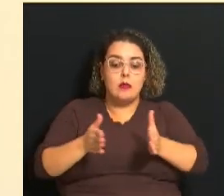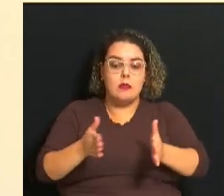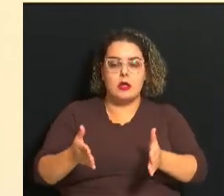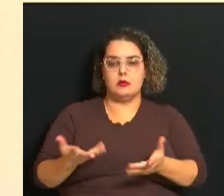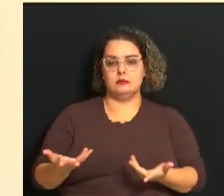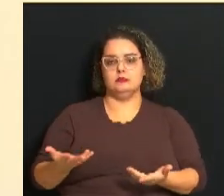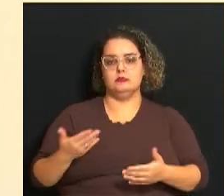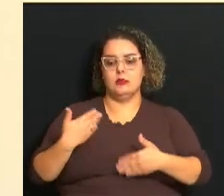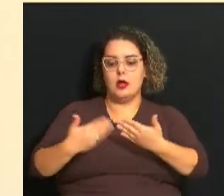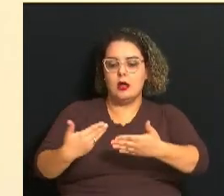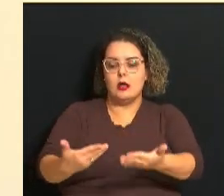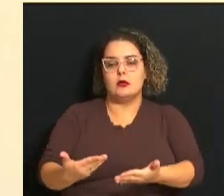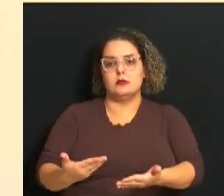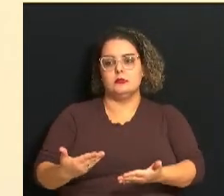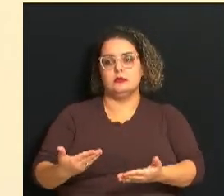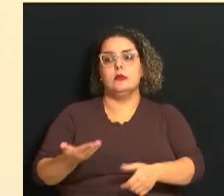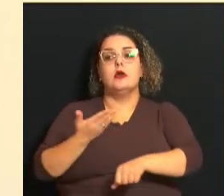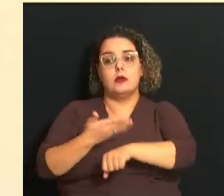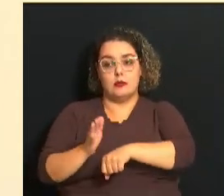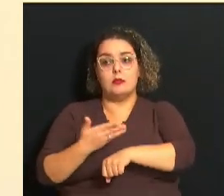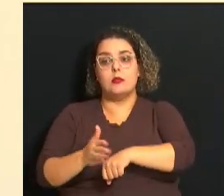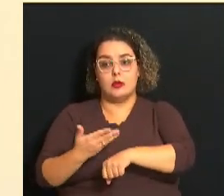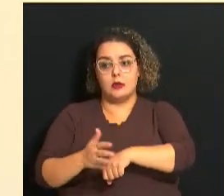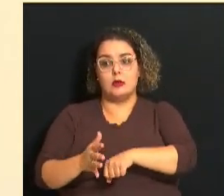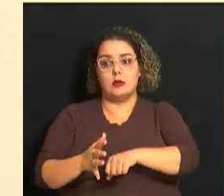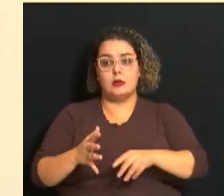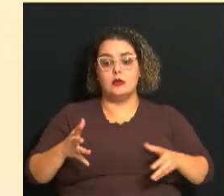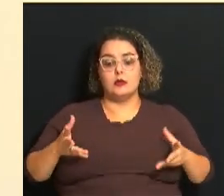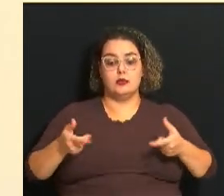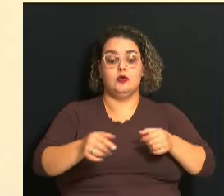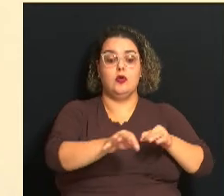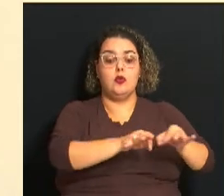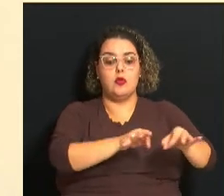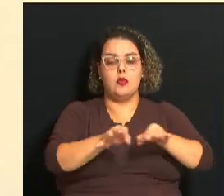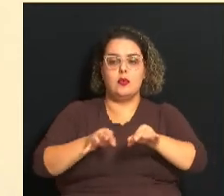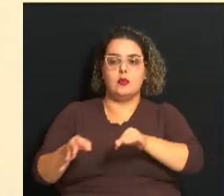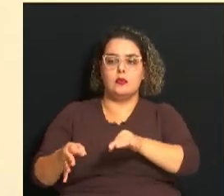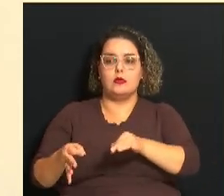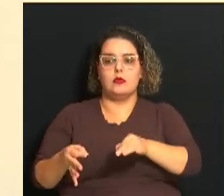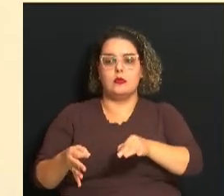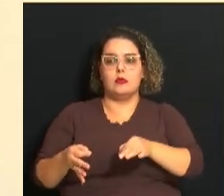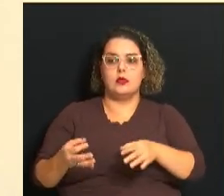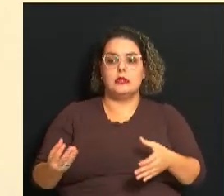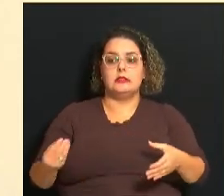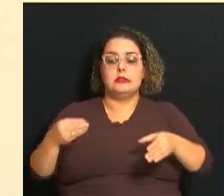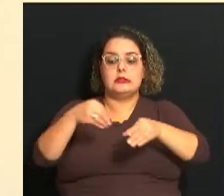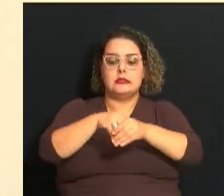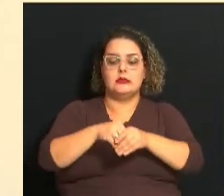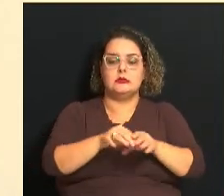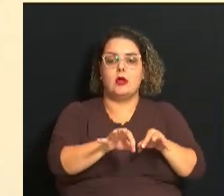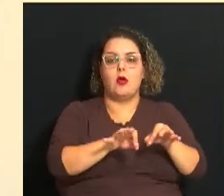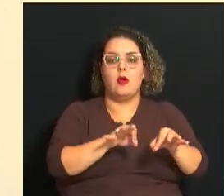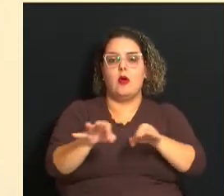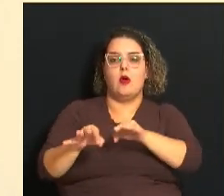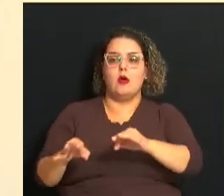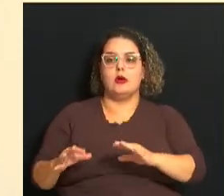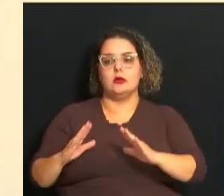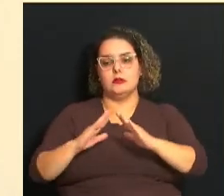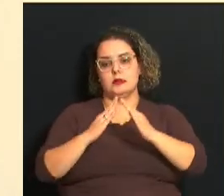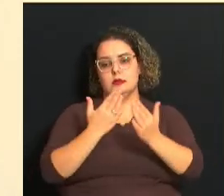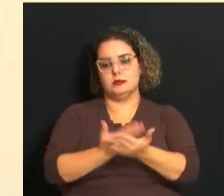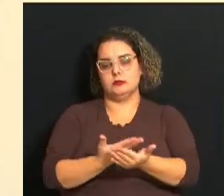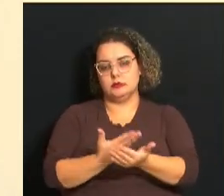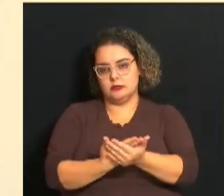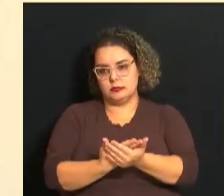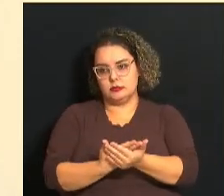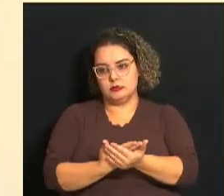então é uma prática de uma sede organizacional Ele está incrustado na organização da escola então